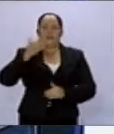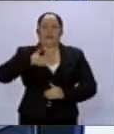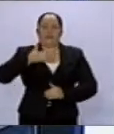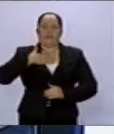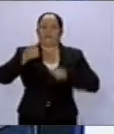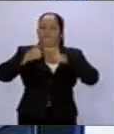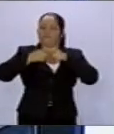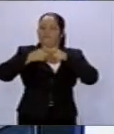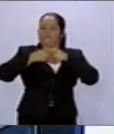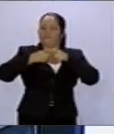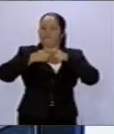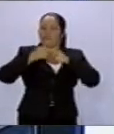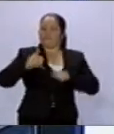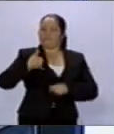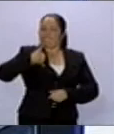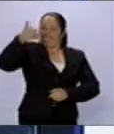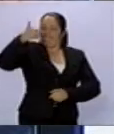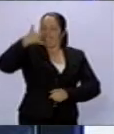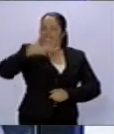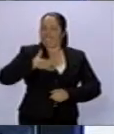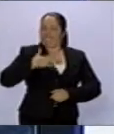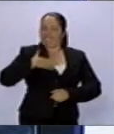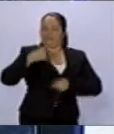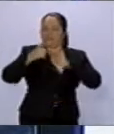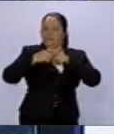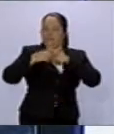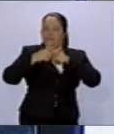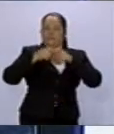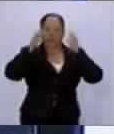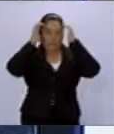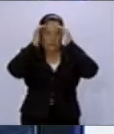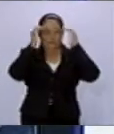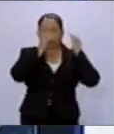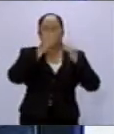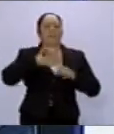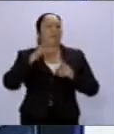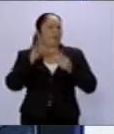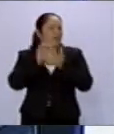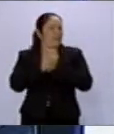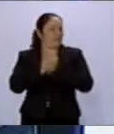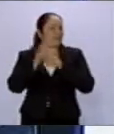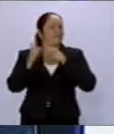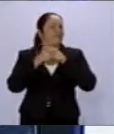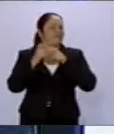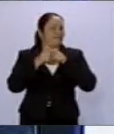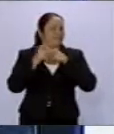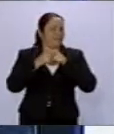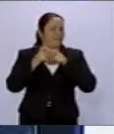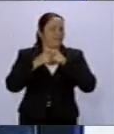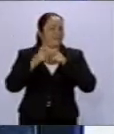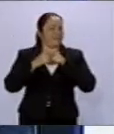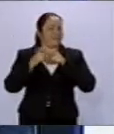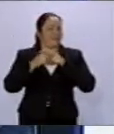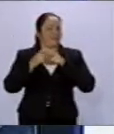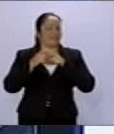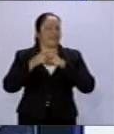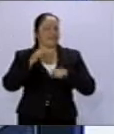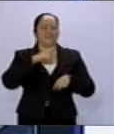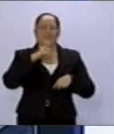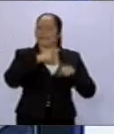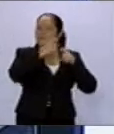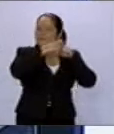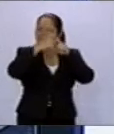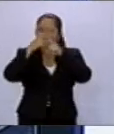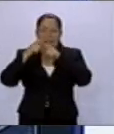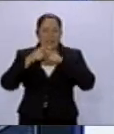eu tenho orgulho da minha profissão eu eu tenho respeito minha esposa é médica há milhões de Brait quebradeira milhares de médicos brasileiros que atendem milhões